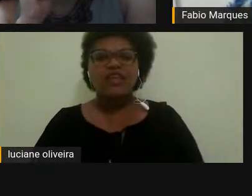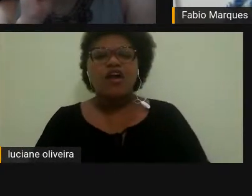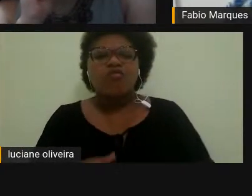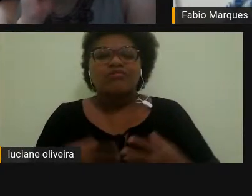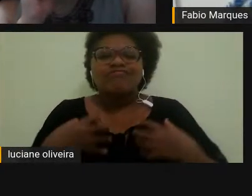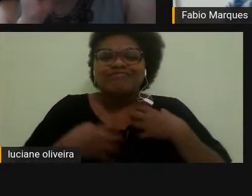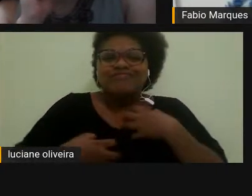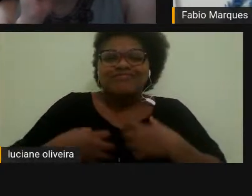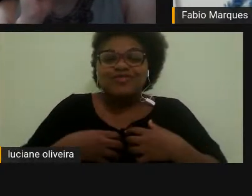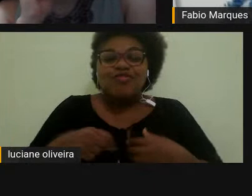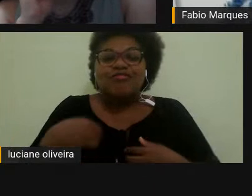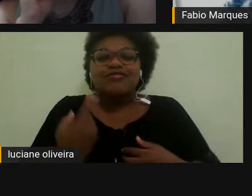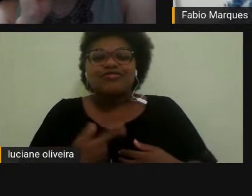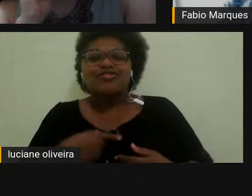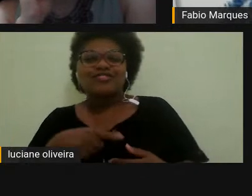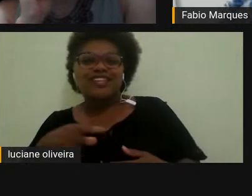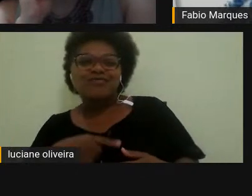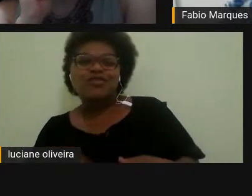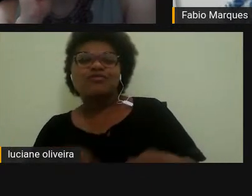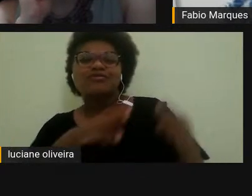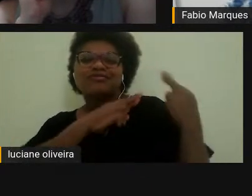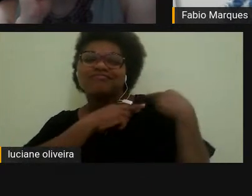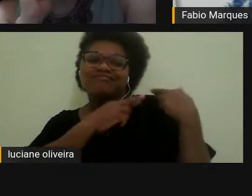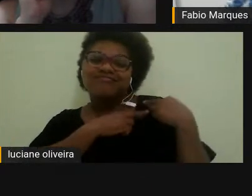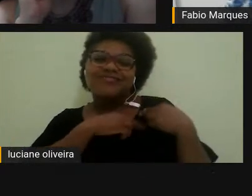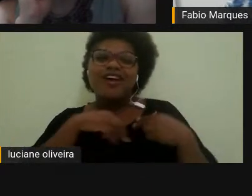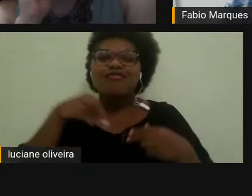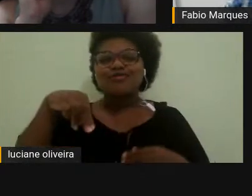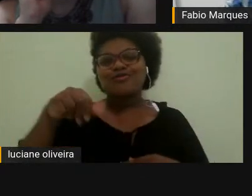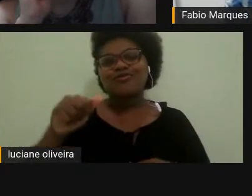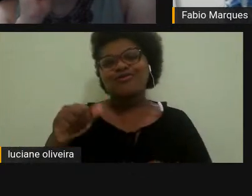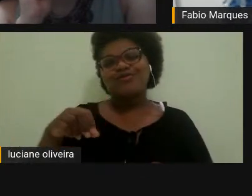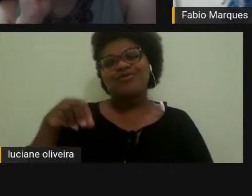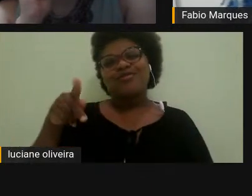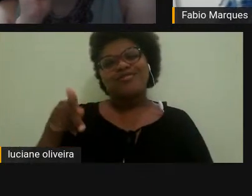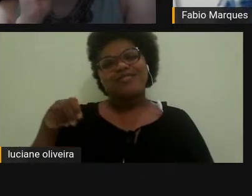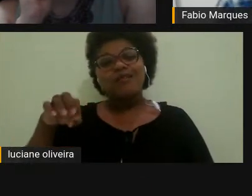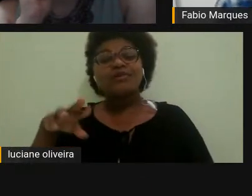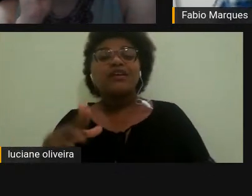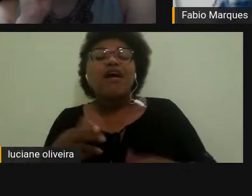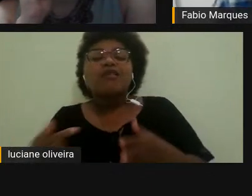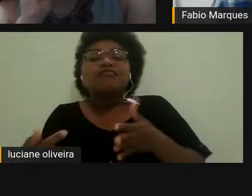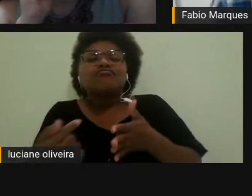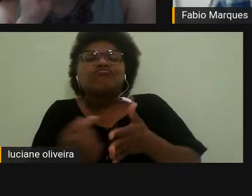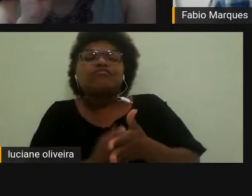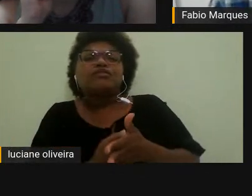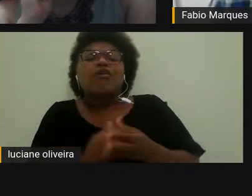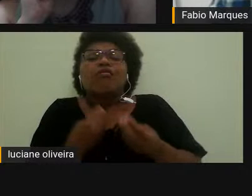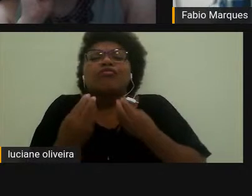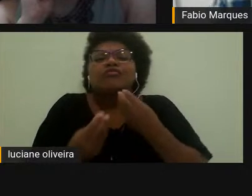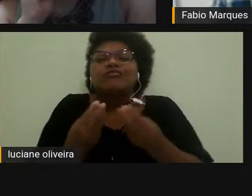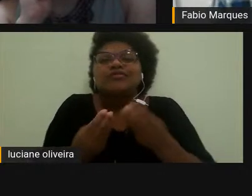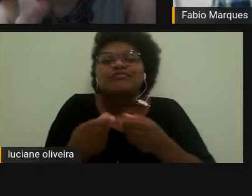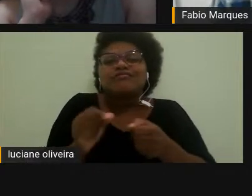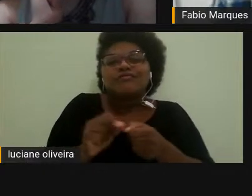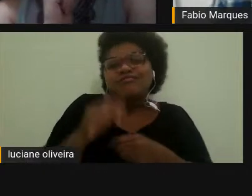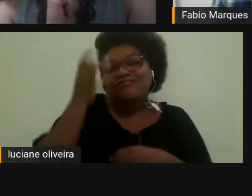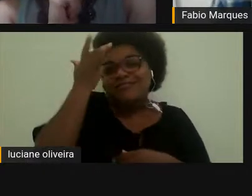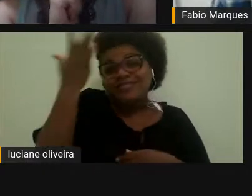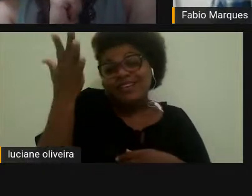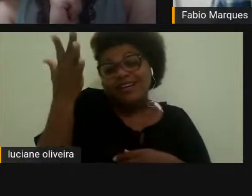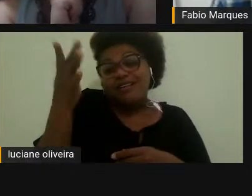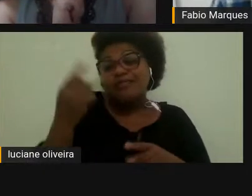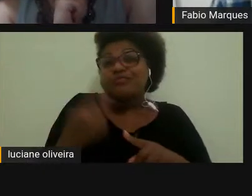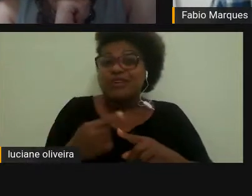são esses professores e tentam nos pergunta como porque né E hoje a gente é muito limitado na querem que a gente faça mas não nos não